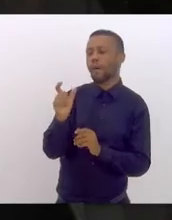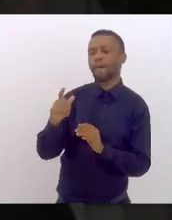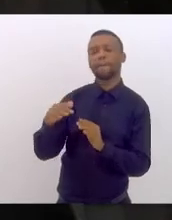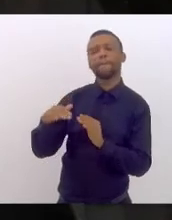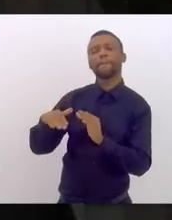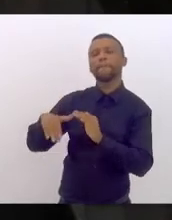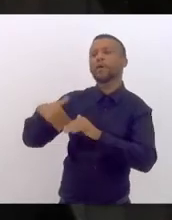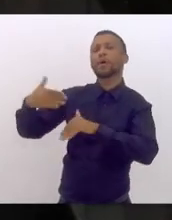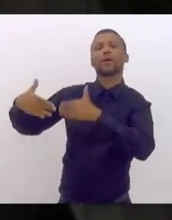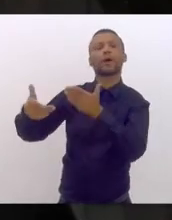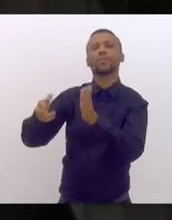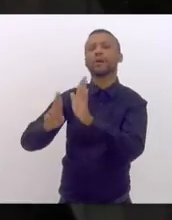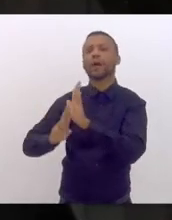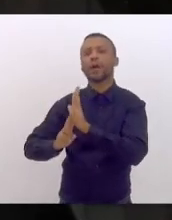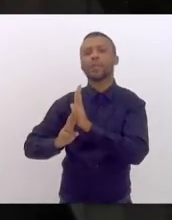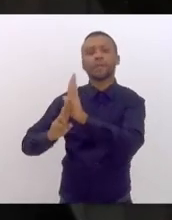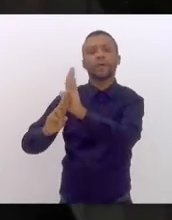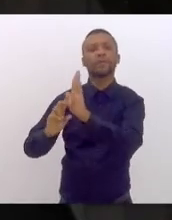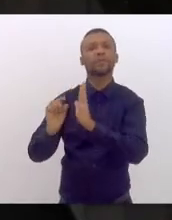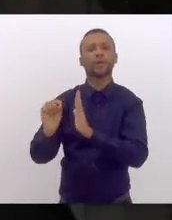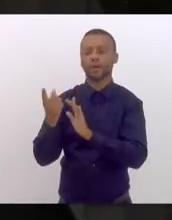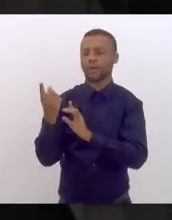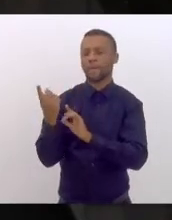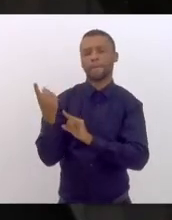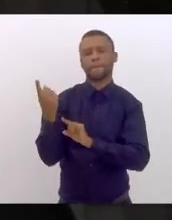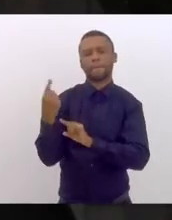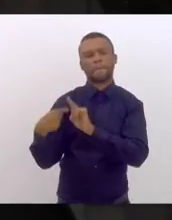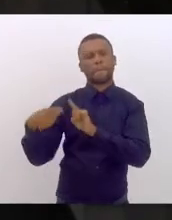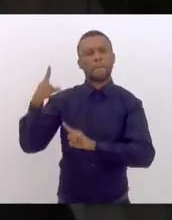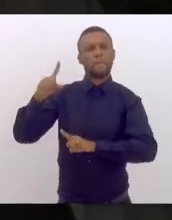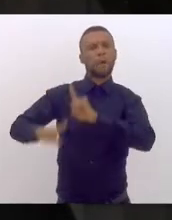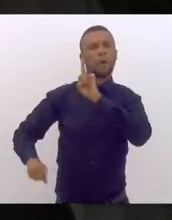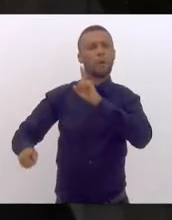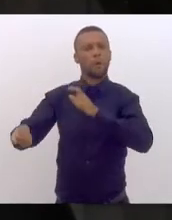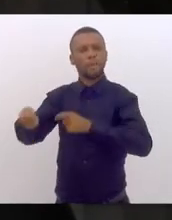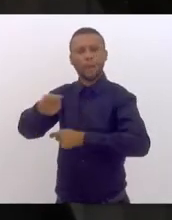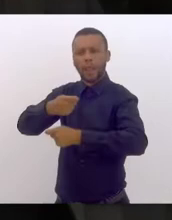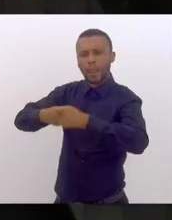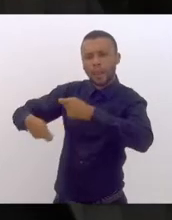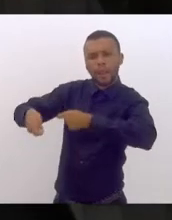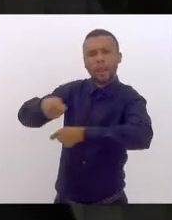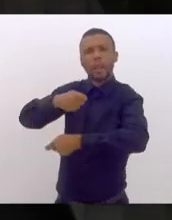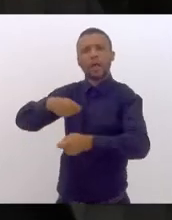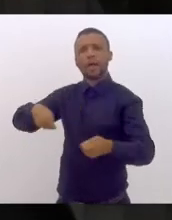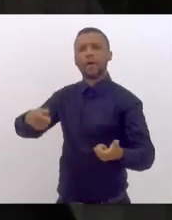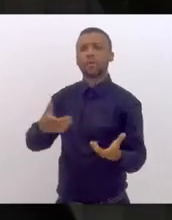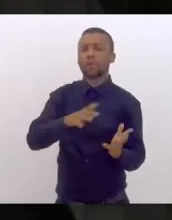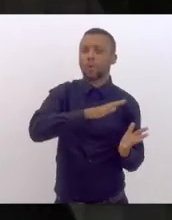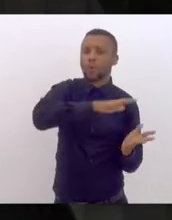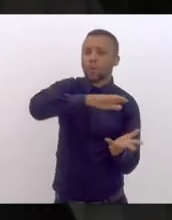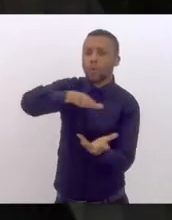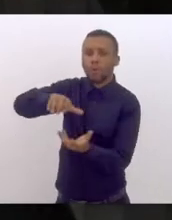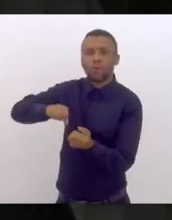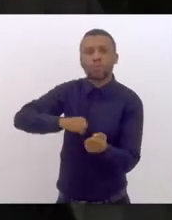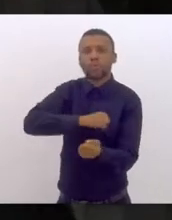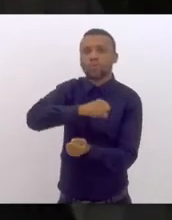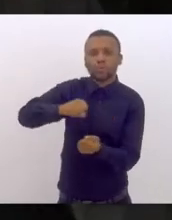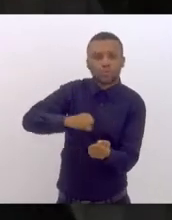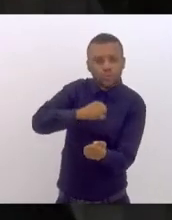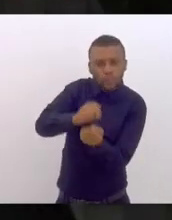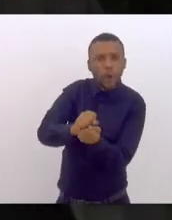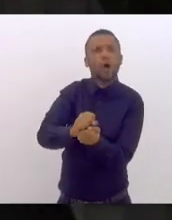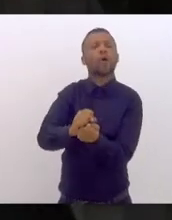representa no desenvolvimento econômico com sustentabilidade ambiental